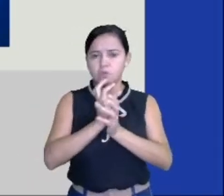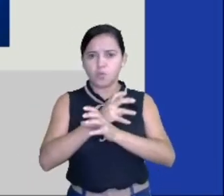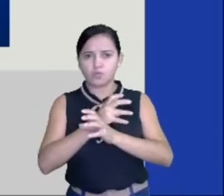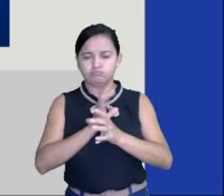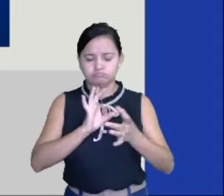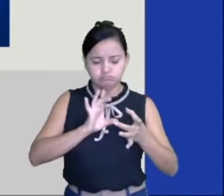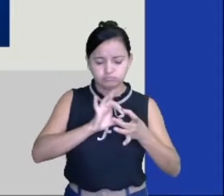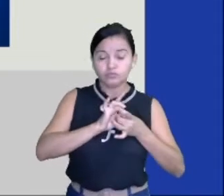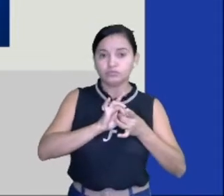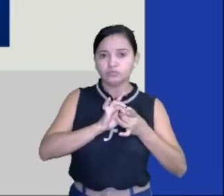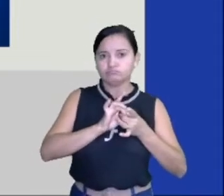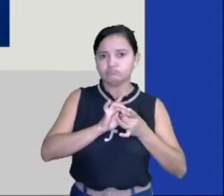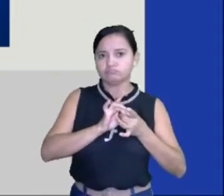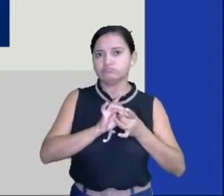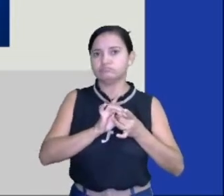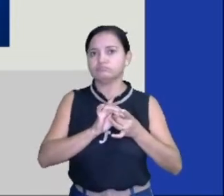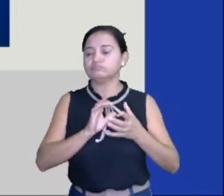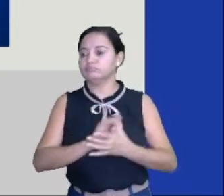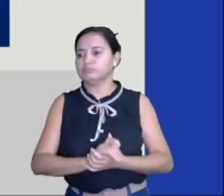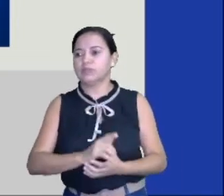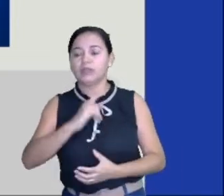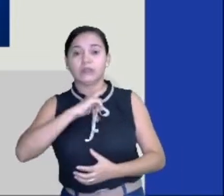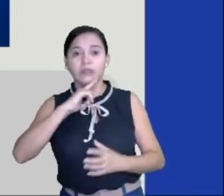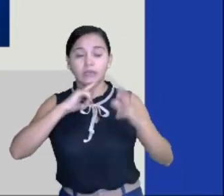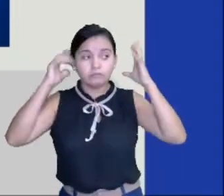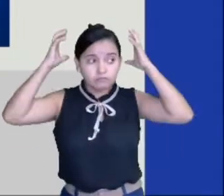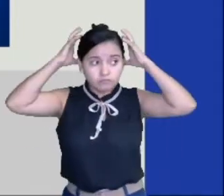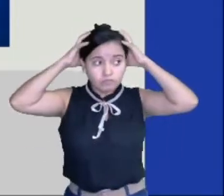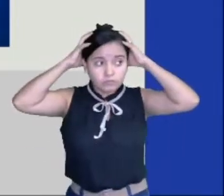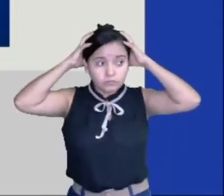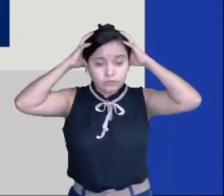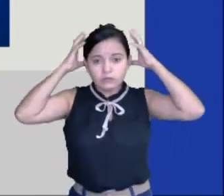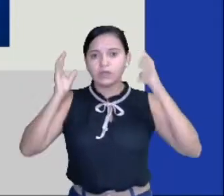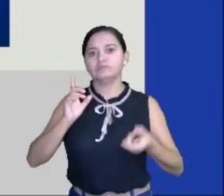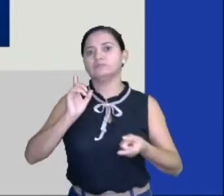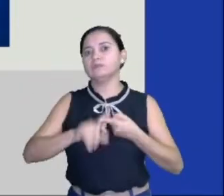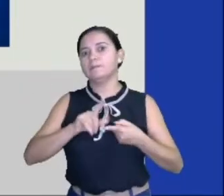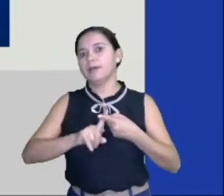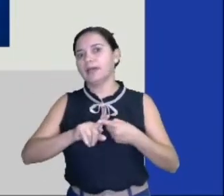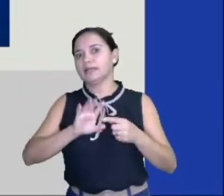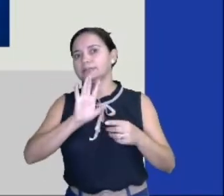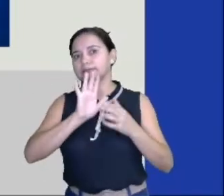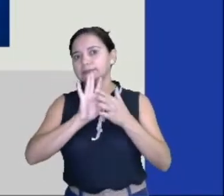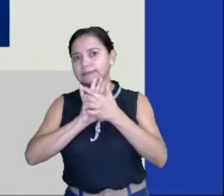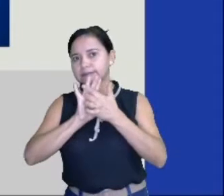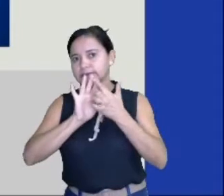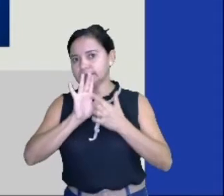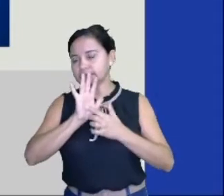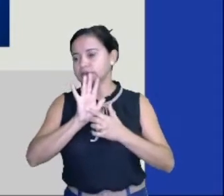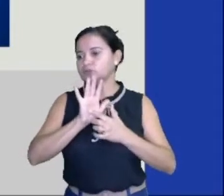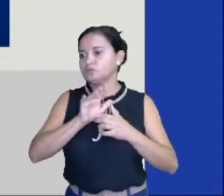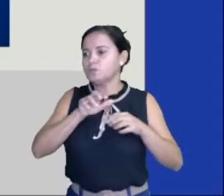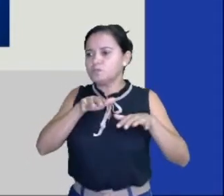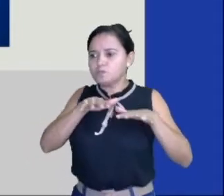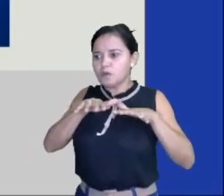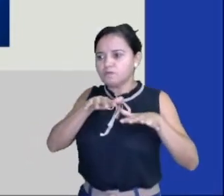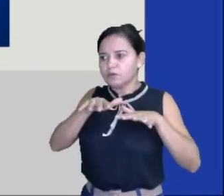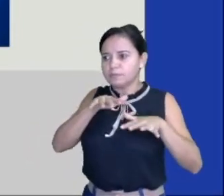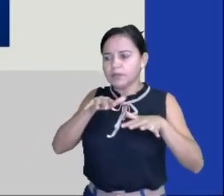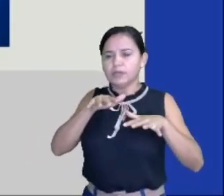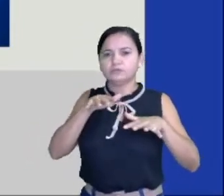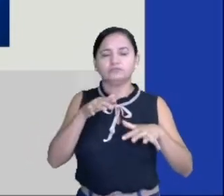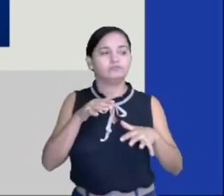articulações fixas, como a do crânio, e móveis, como as dos dedos. As articulações móveis possuem um